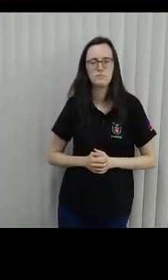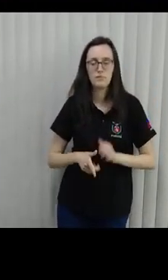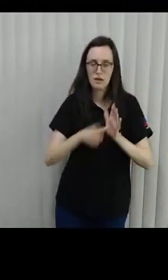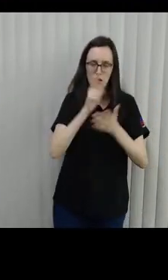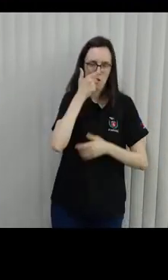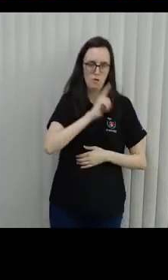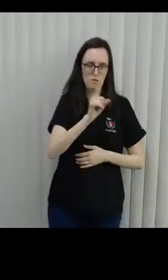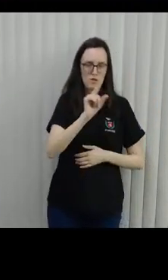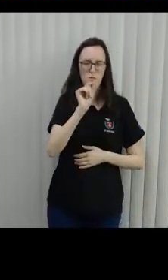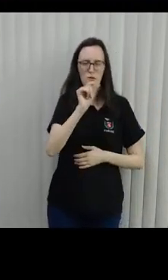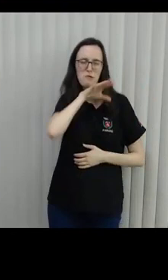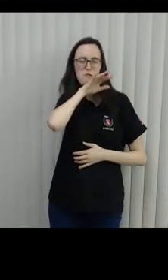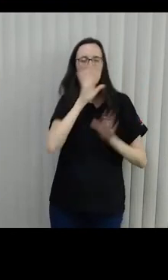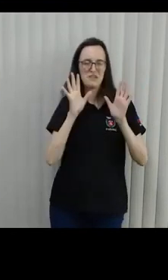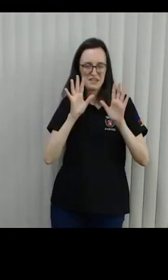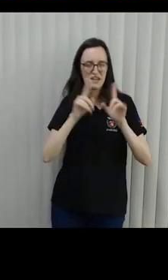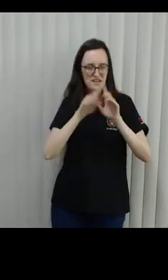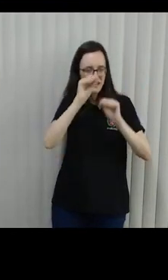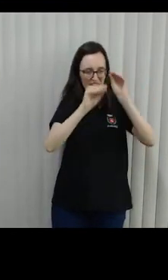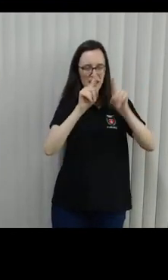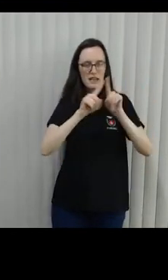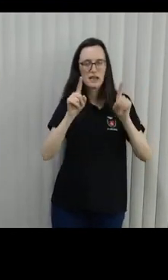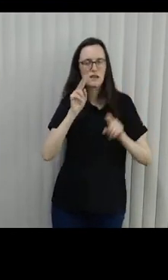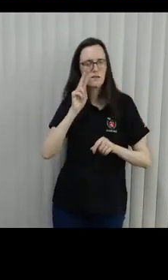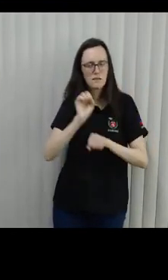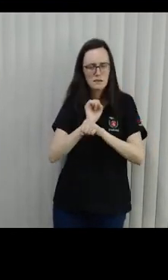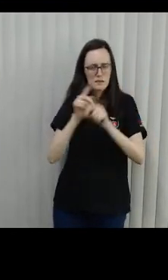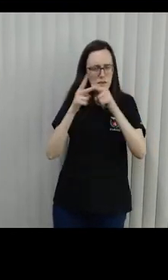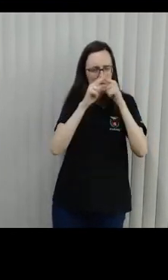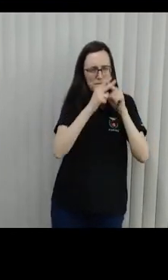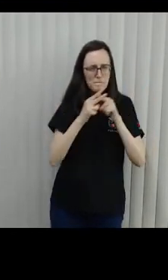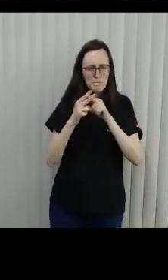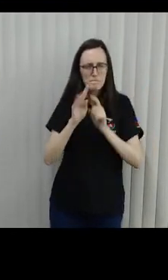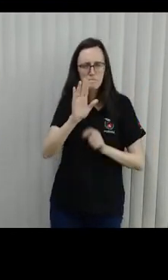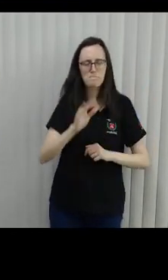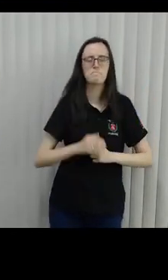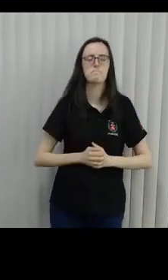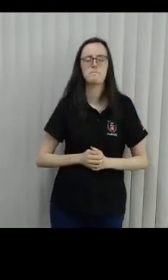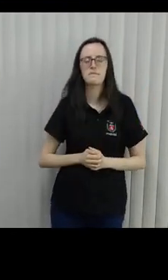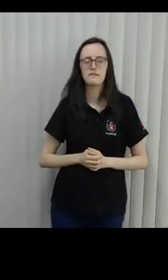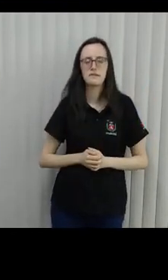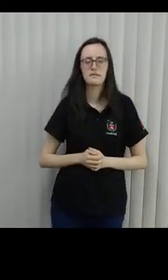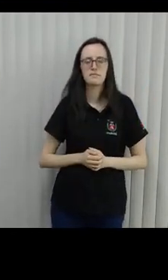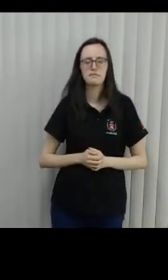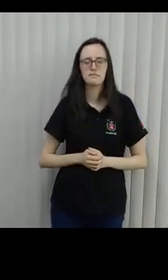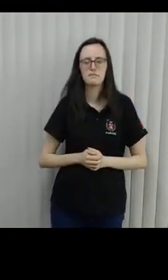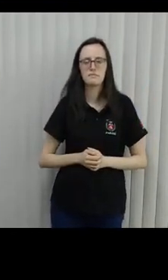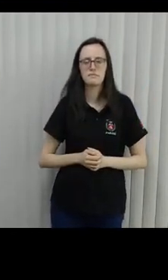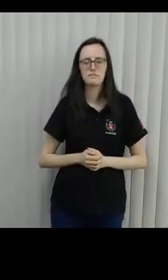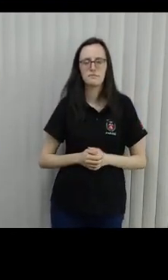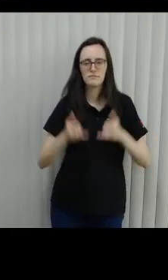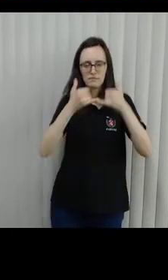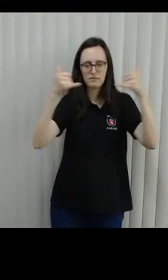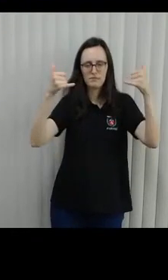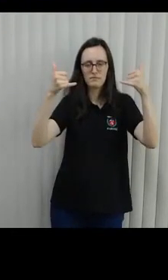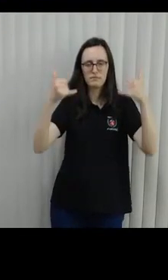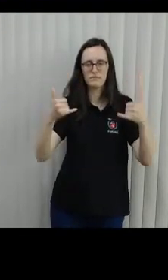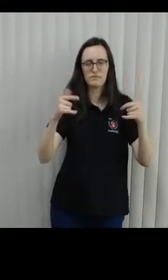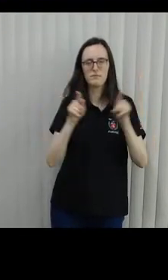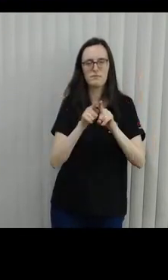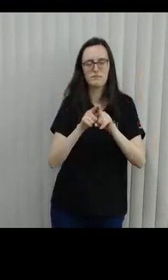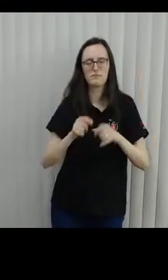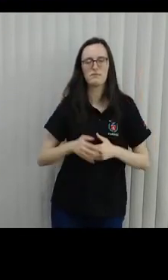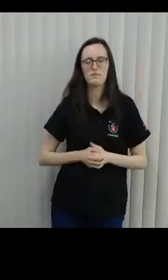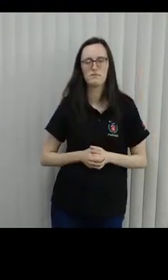ficou meio zoado, deixa eu voltar aqui. Eu só acho que esse contorno ficou pequenininho, deixa eu aumentar um pouquinho. Ó, então, linha, vou deixar um pouquinho para baixo, pega a